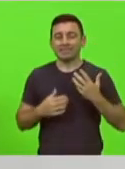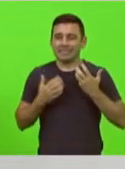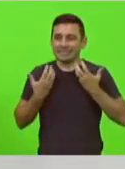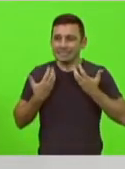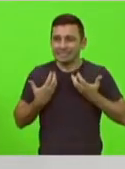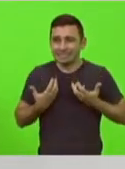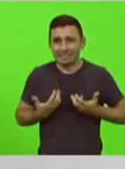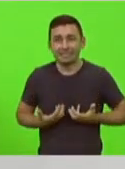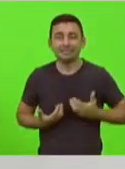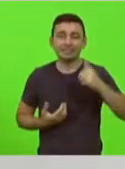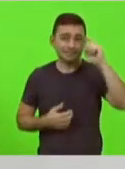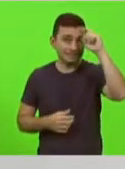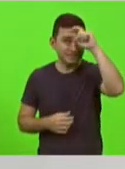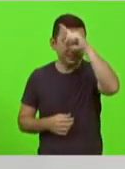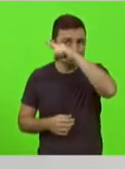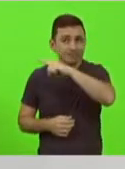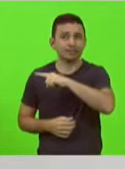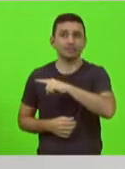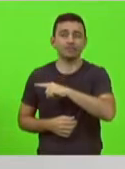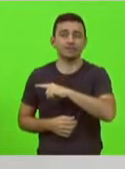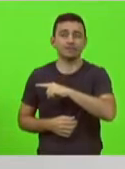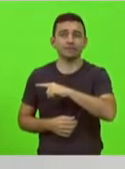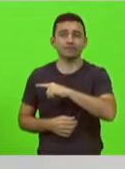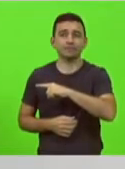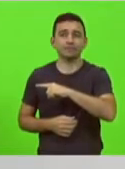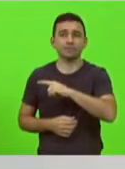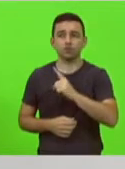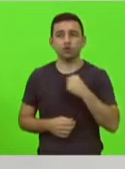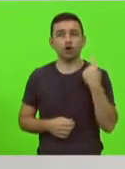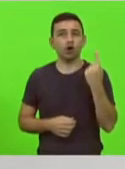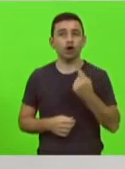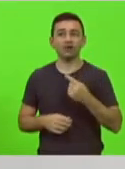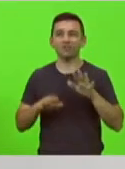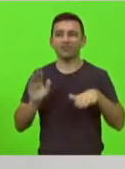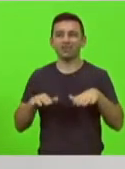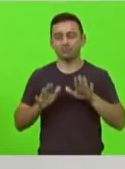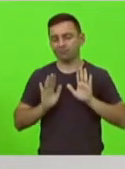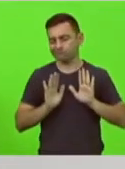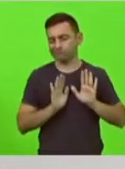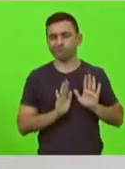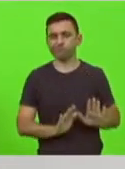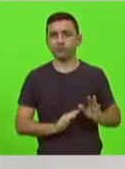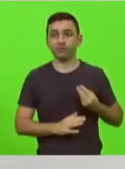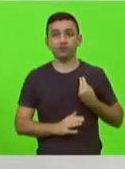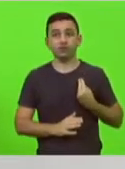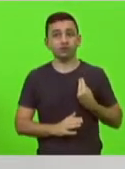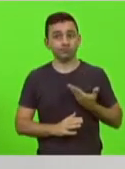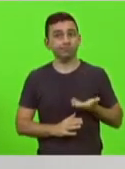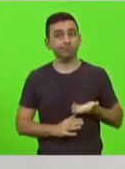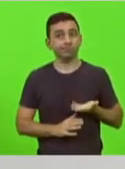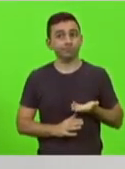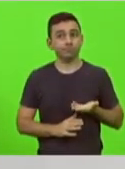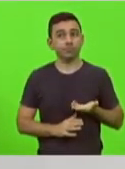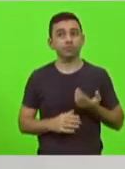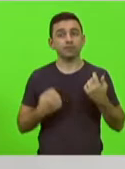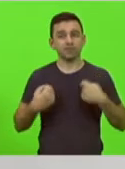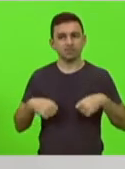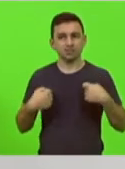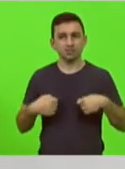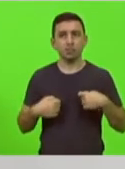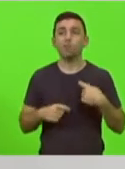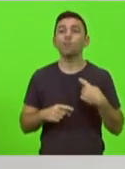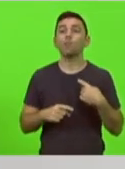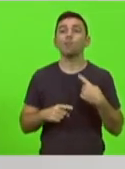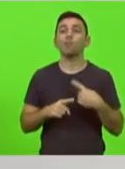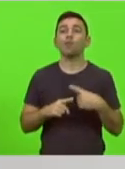consome conosco, né? E nós às vezes deixamos de nos preocupar conosco mesmo, diante dos grandes